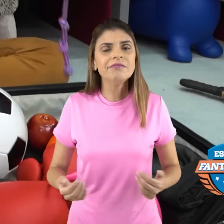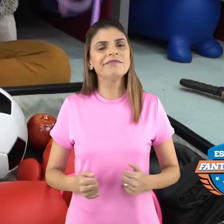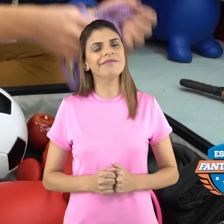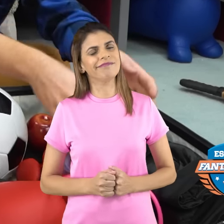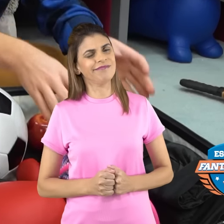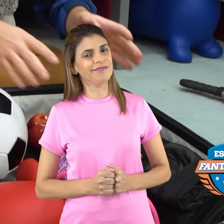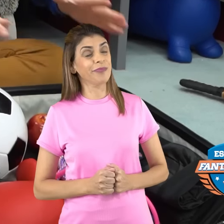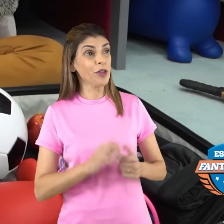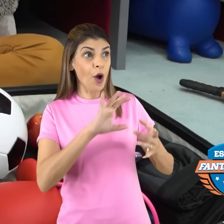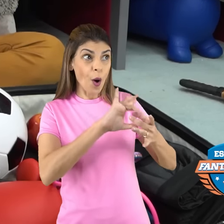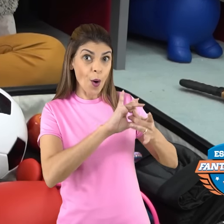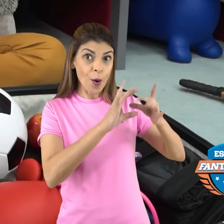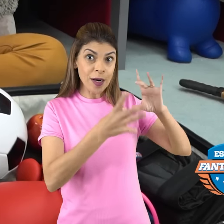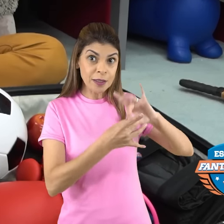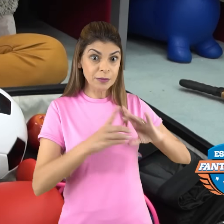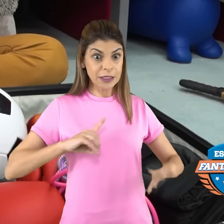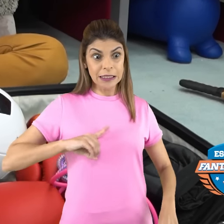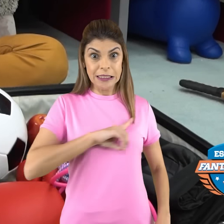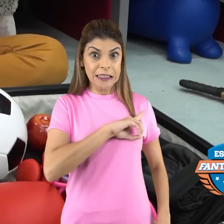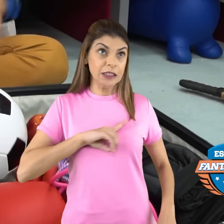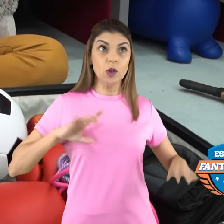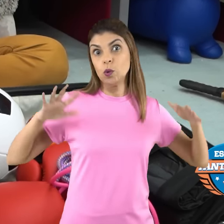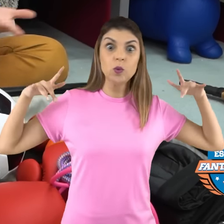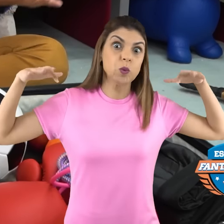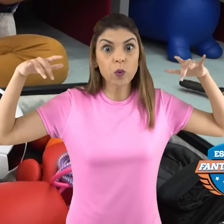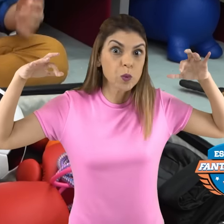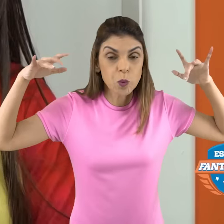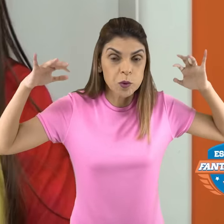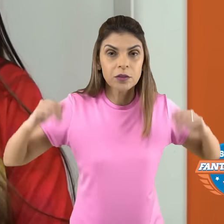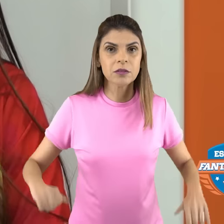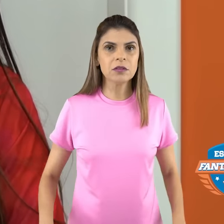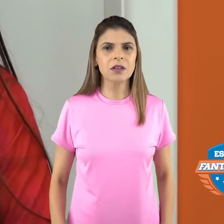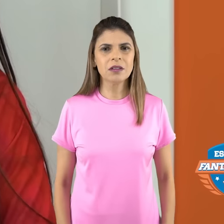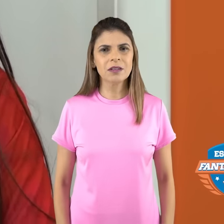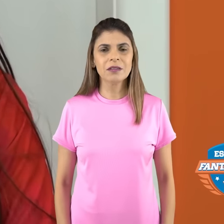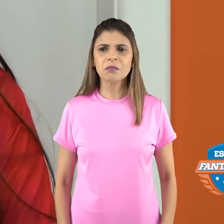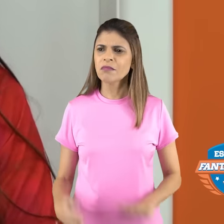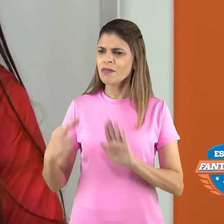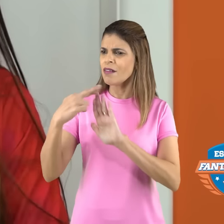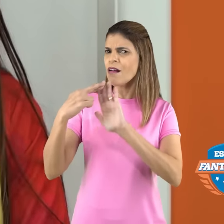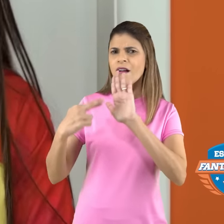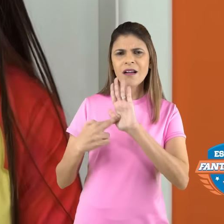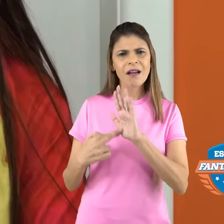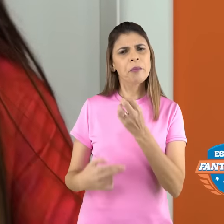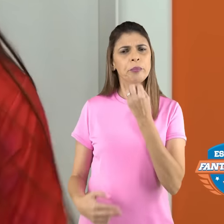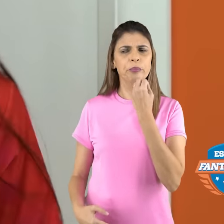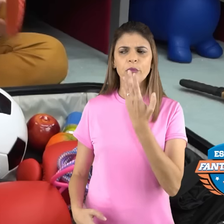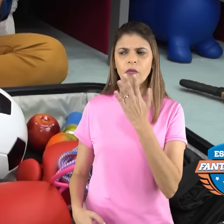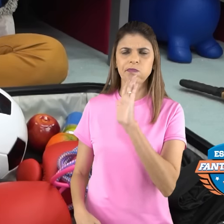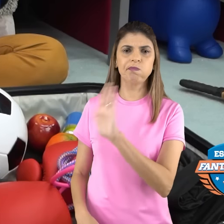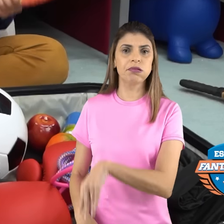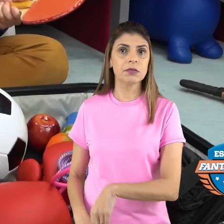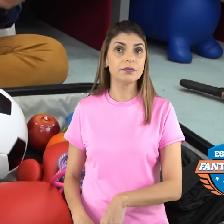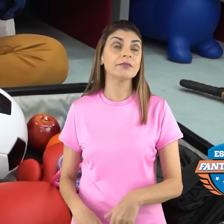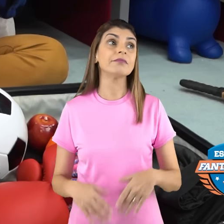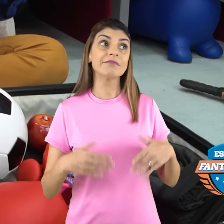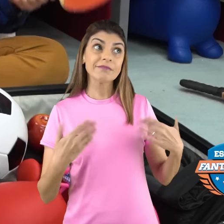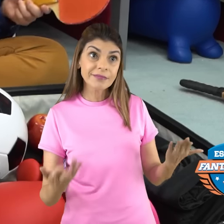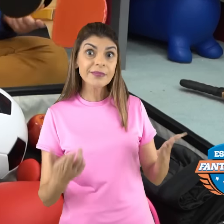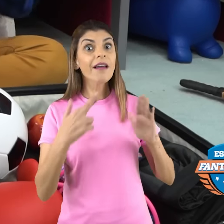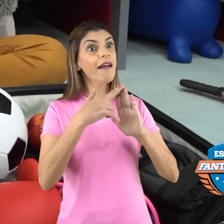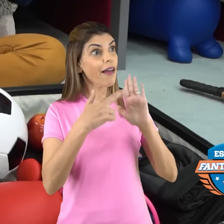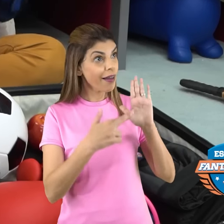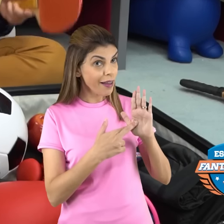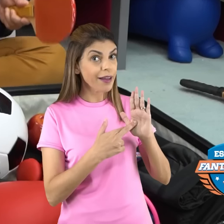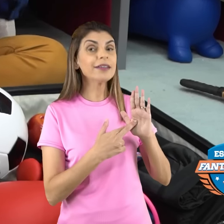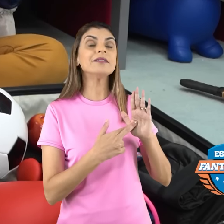Porque as Olimpíadas são sinistras. Ai, essa regra é muito boba, tá? Mas é pra isso que as regras